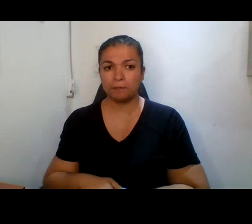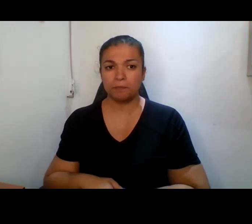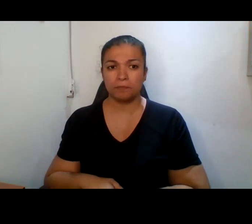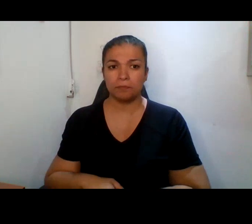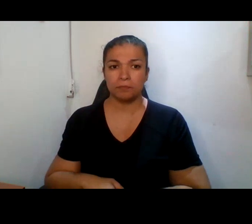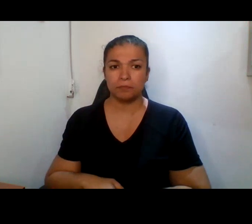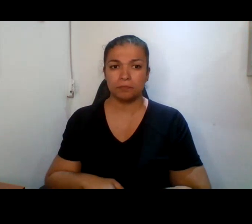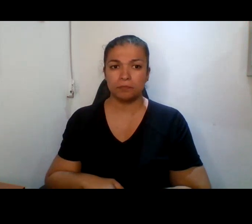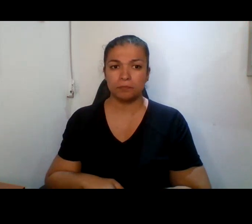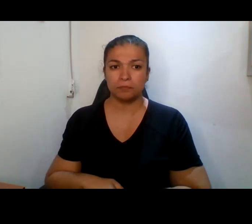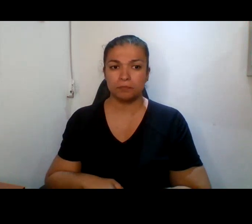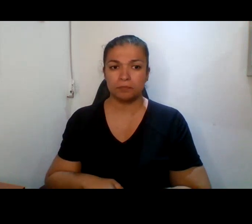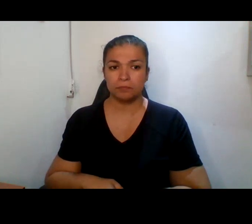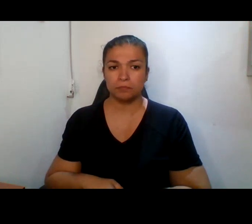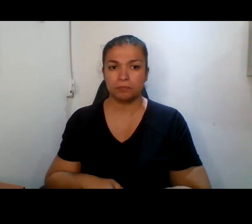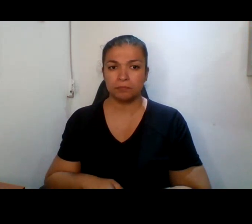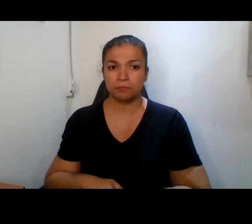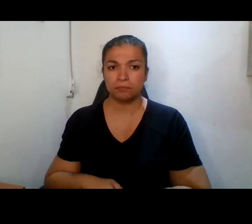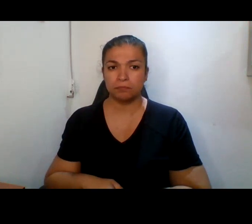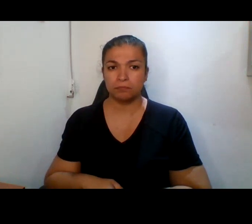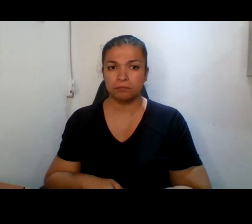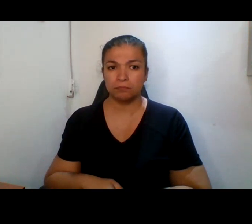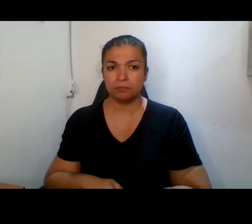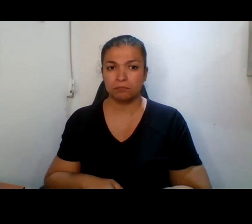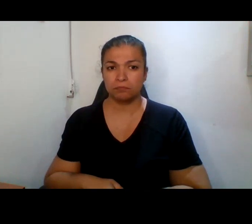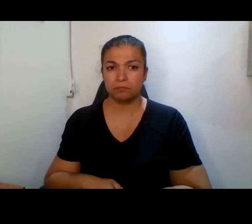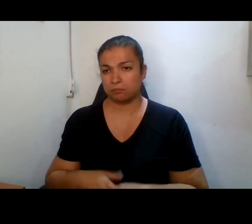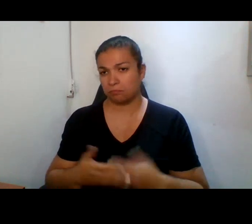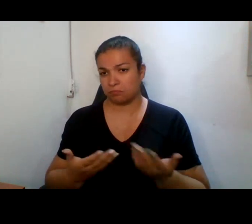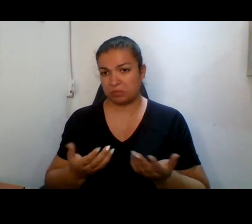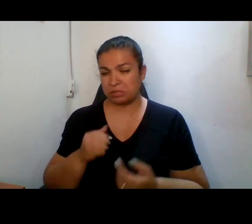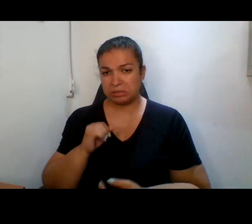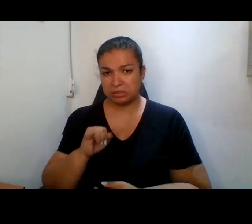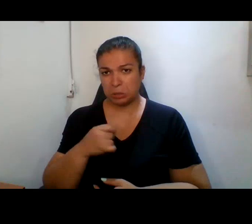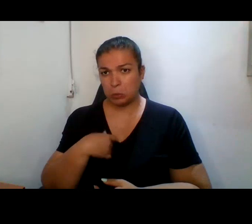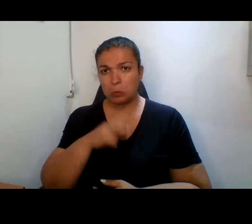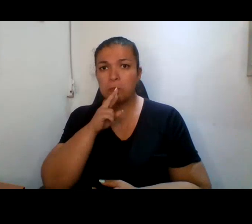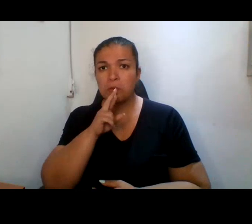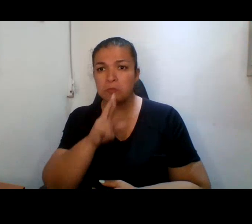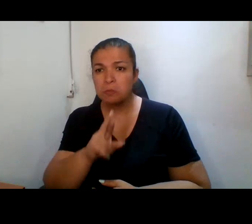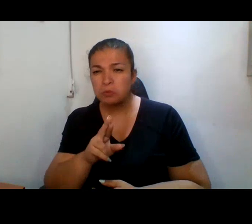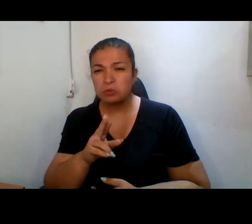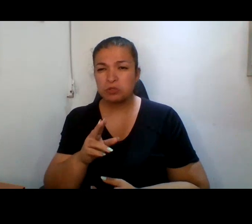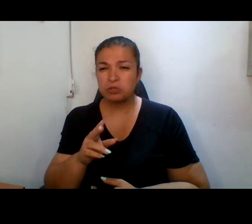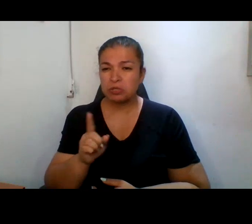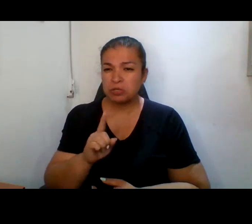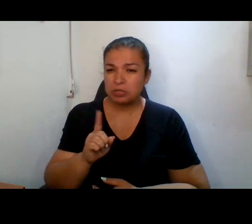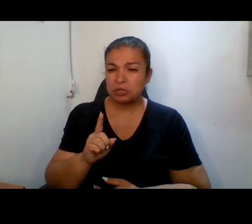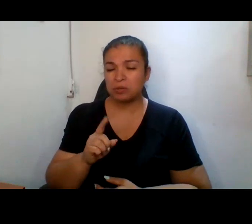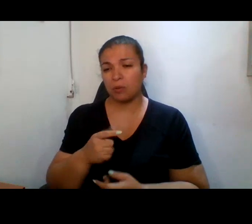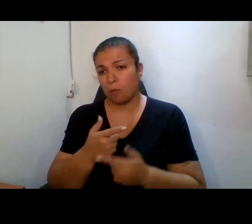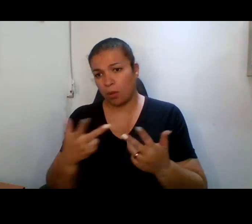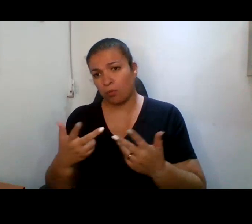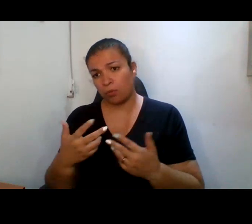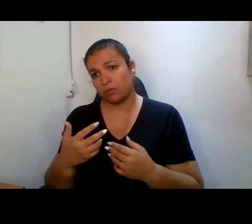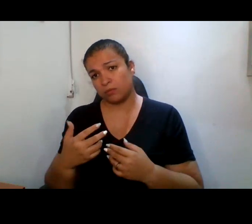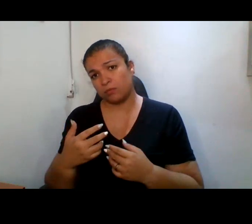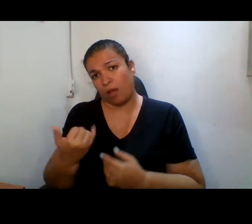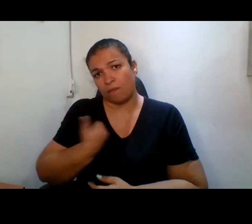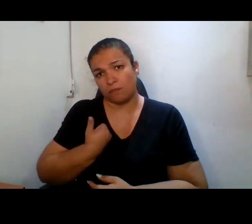E aí, se eu não tiver respondido alguma coisa, por favor, coloca aqui para a